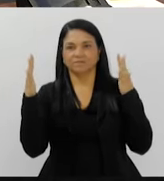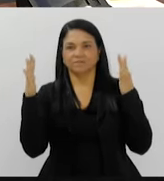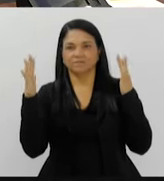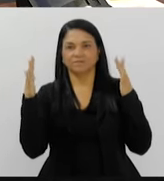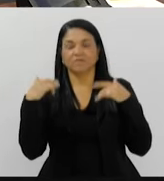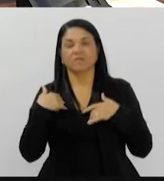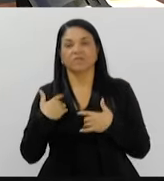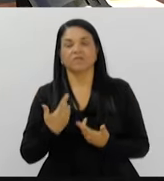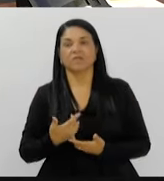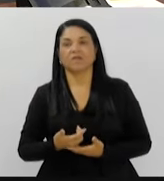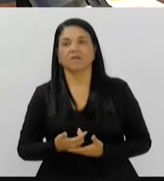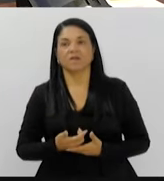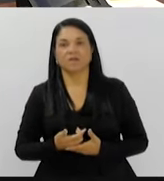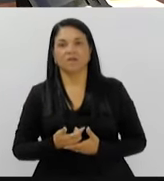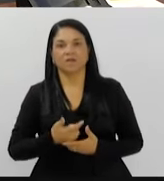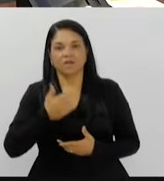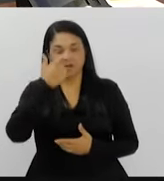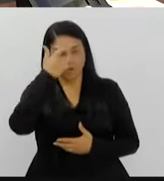agora eu